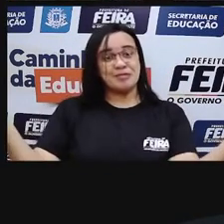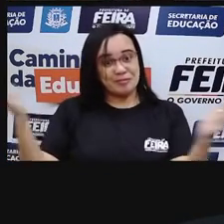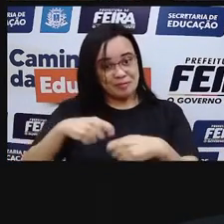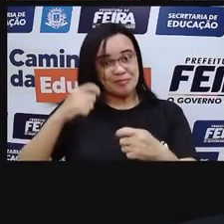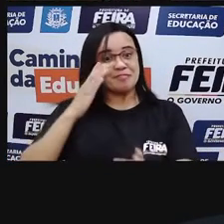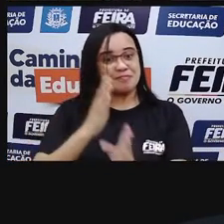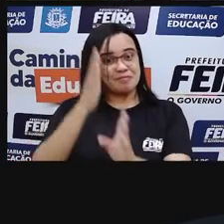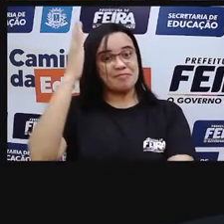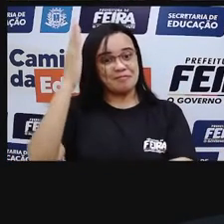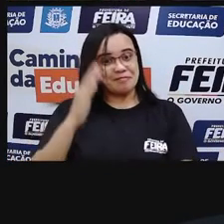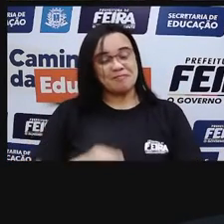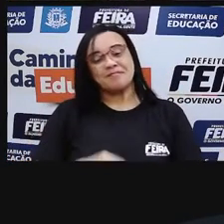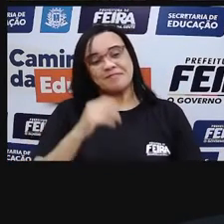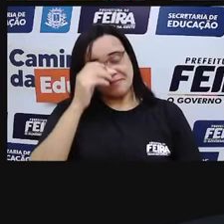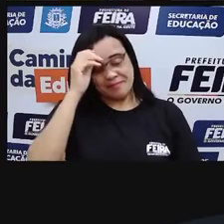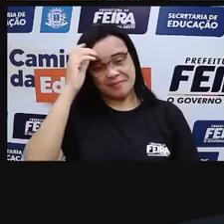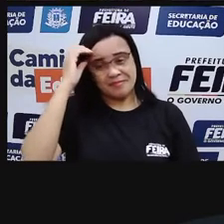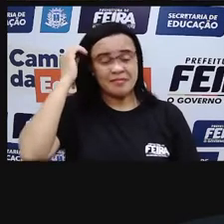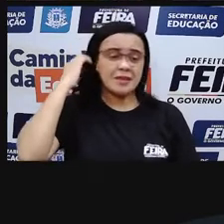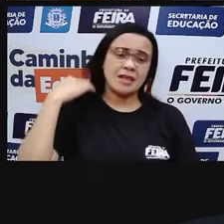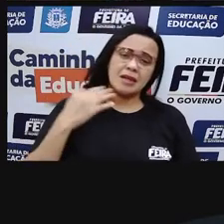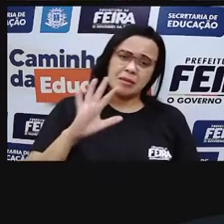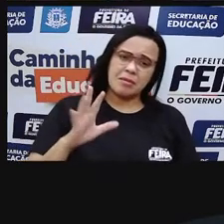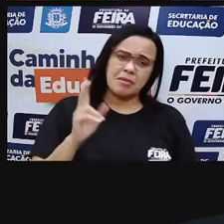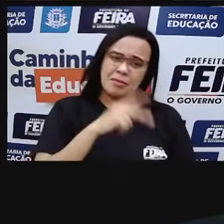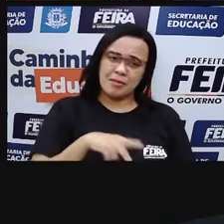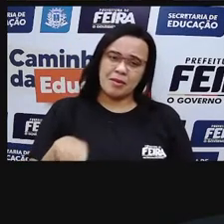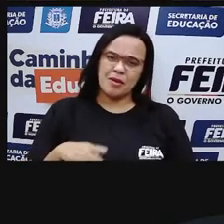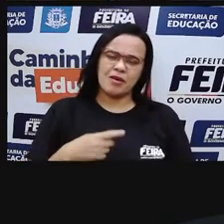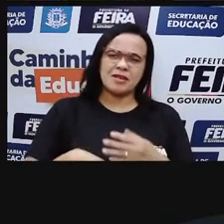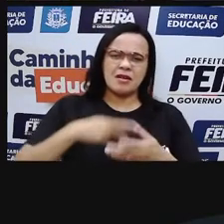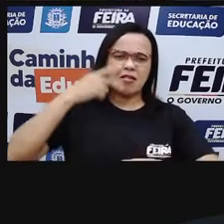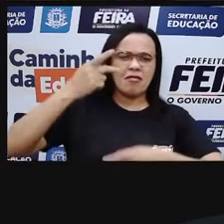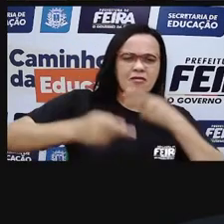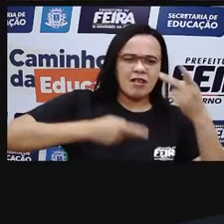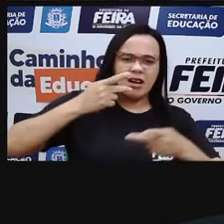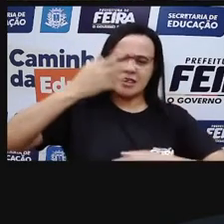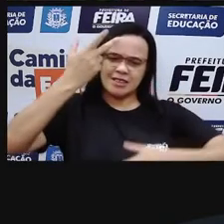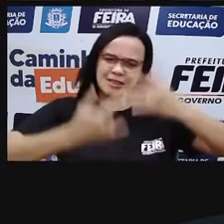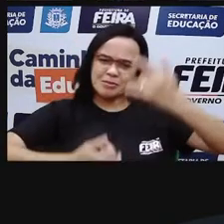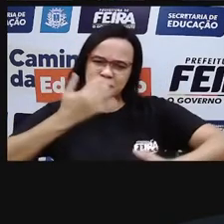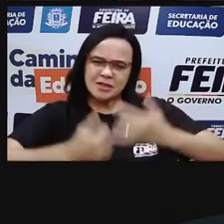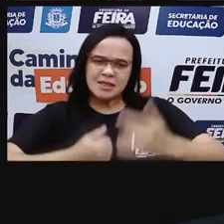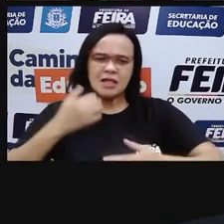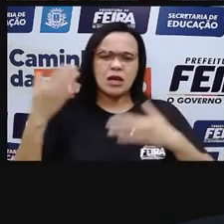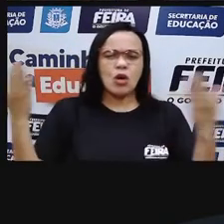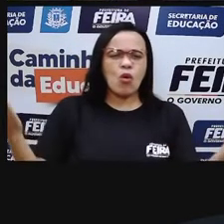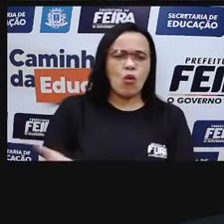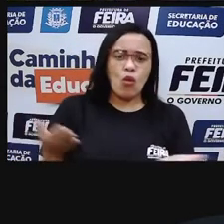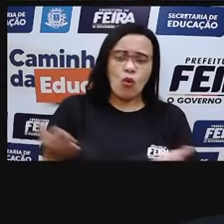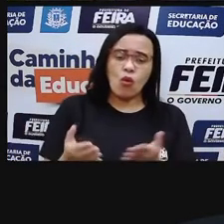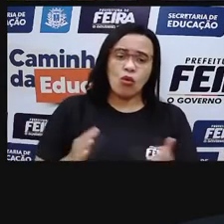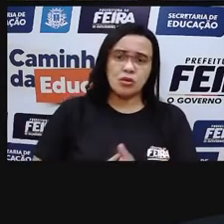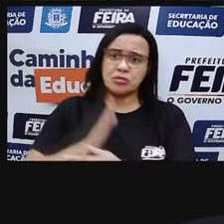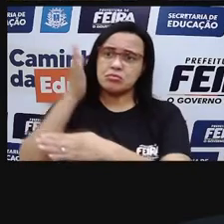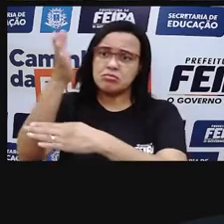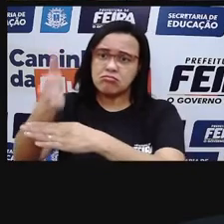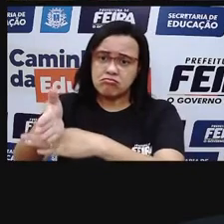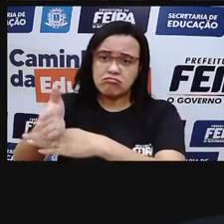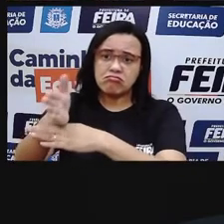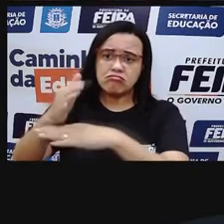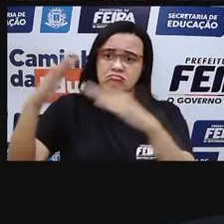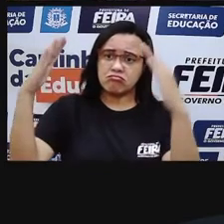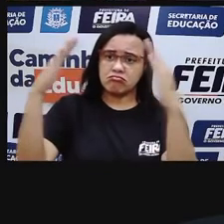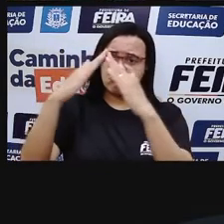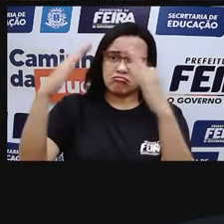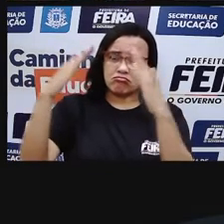Mas a senhora falando de antibiótico aí, eu me lembrei de uma coisa. Hoje em dia, eu não consigo chegar na farmácia e pedir um antibiótico.